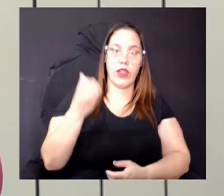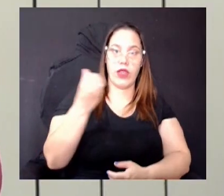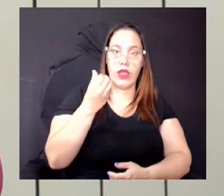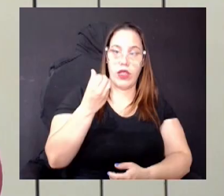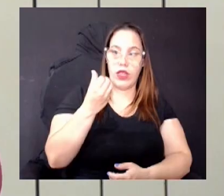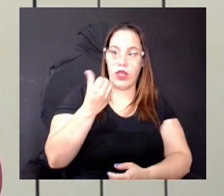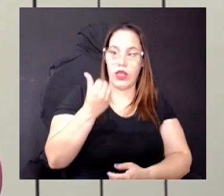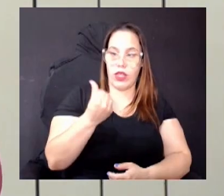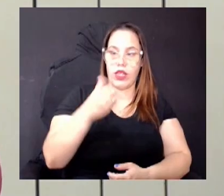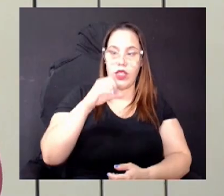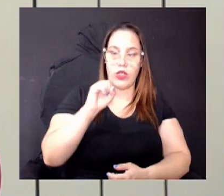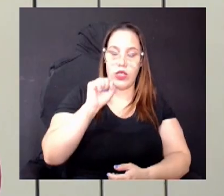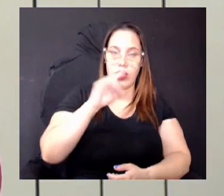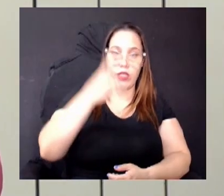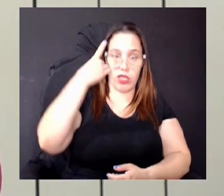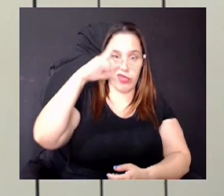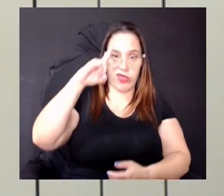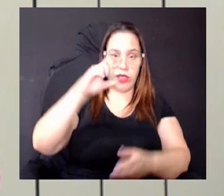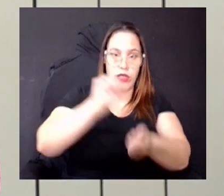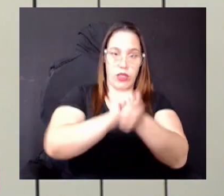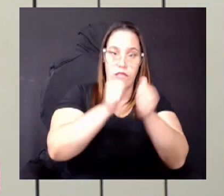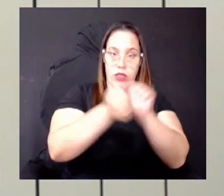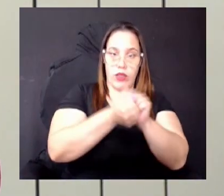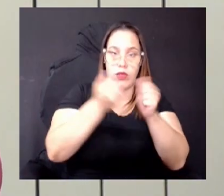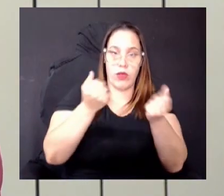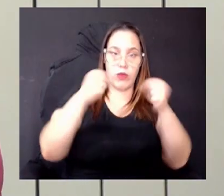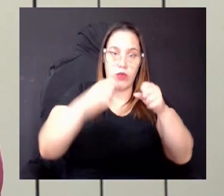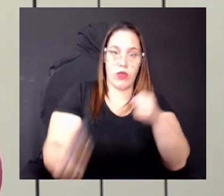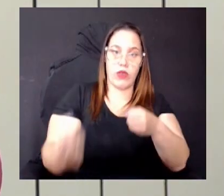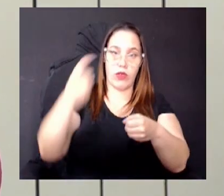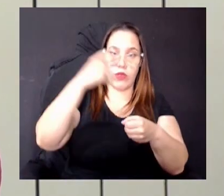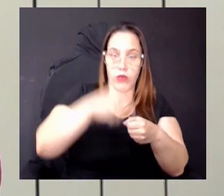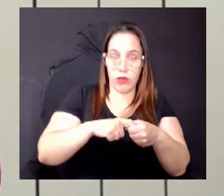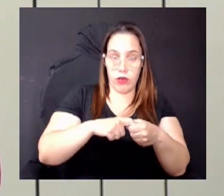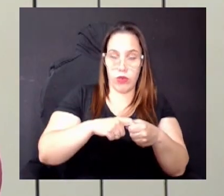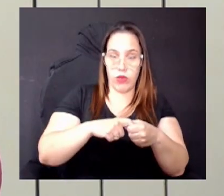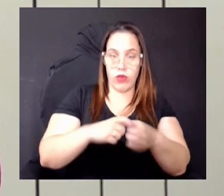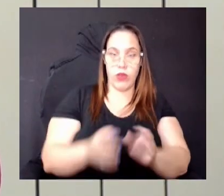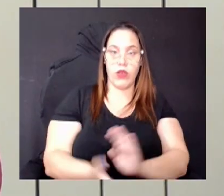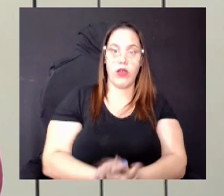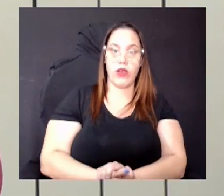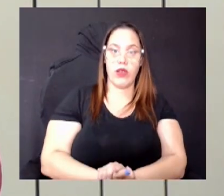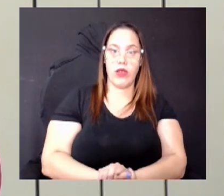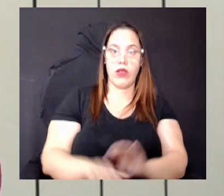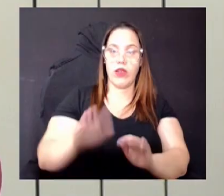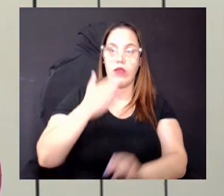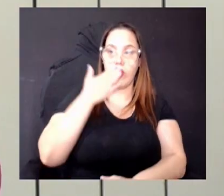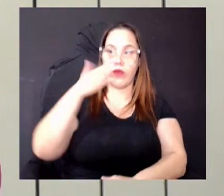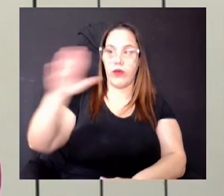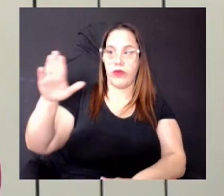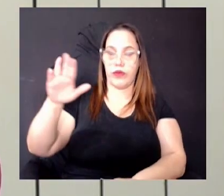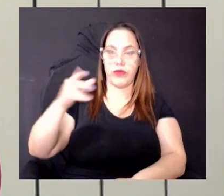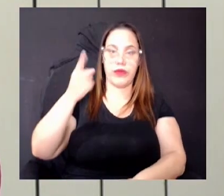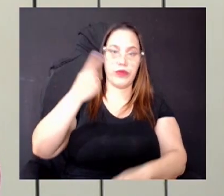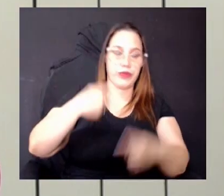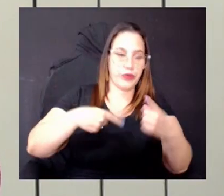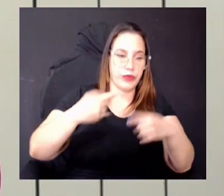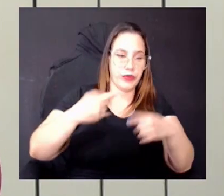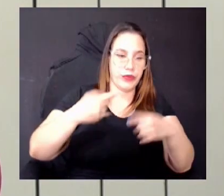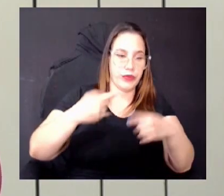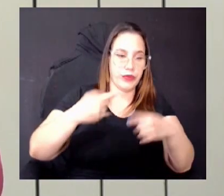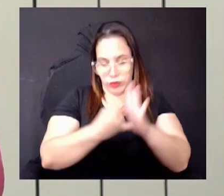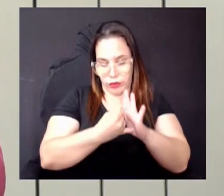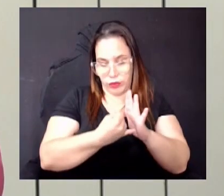dias para se adaptar a um possível retorno do horário de verão. A solicitação foi feita por diversas entidades ligadas